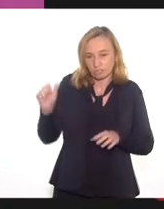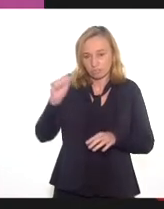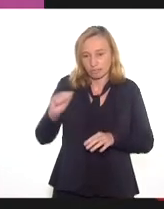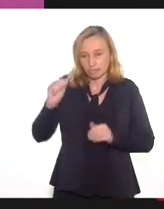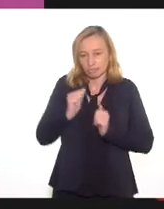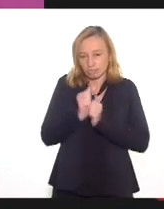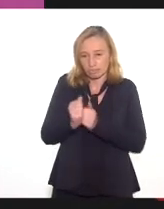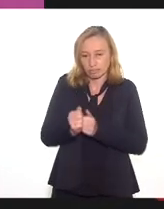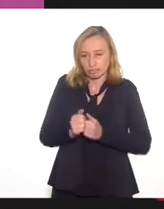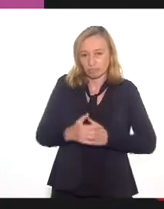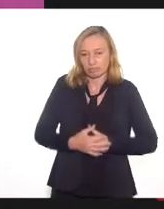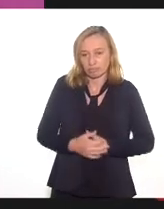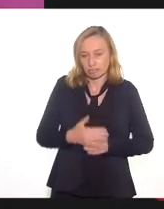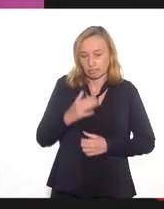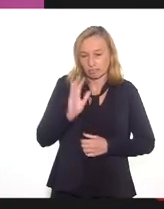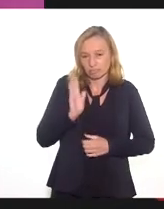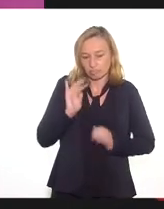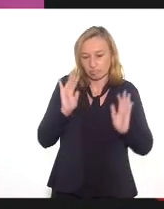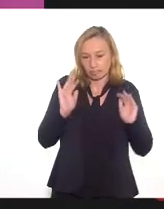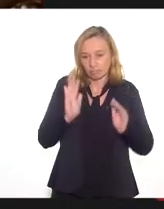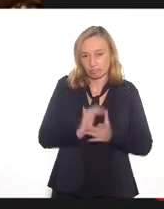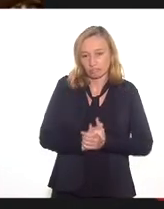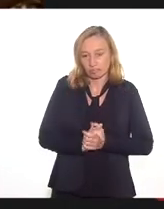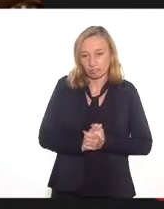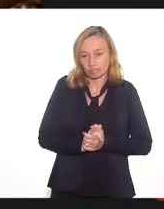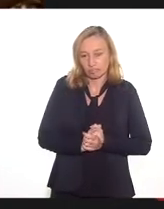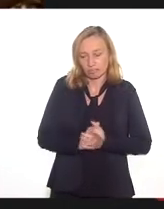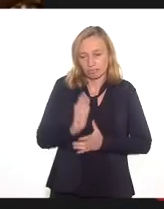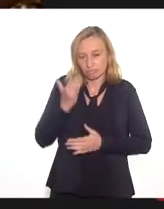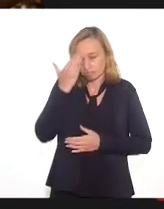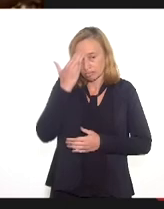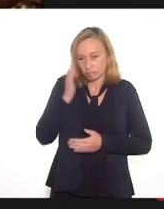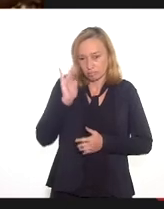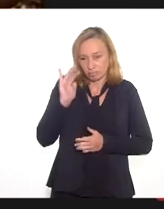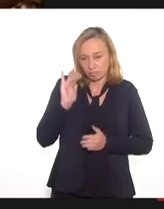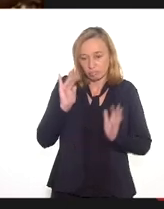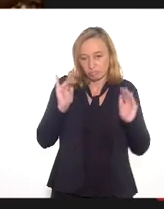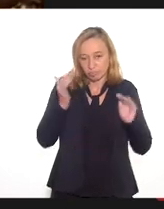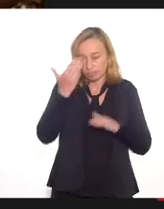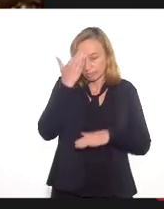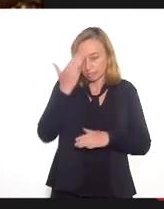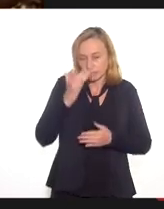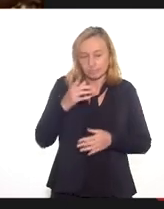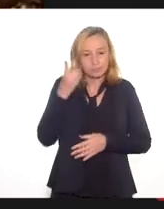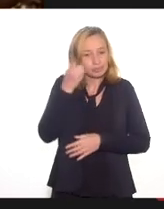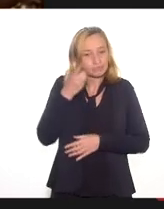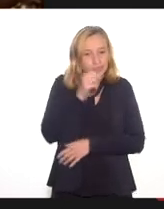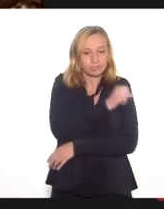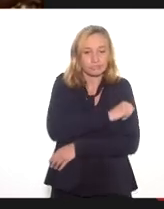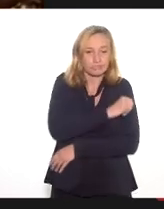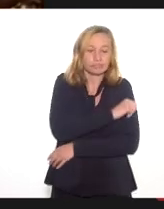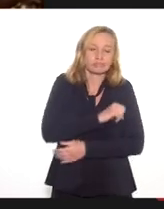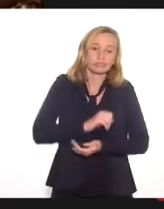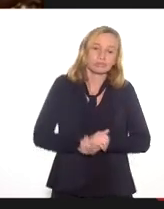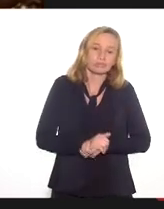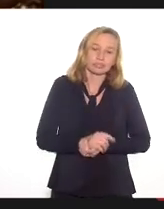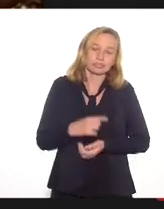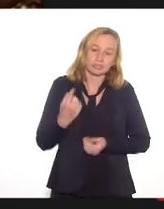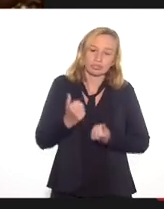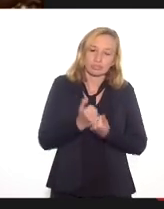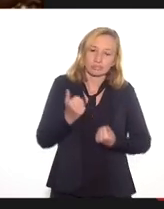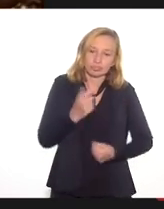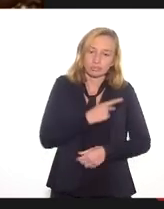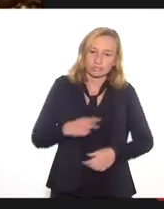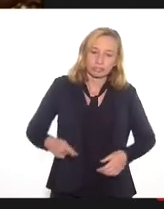estar acompanhando tchau Valcler muito obrigada beijo muito obrigada deputada enfermeira rejane a nossa vice